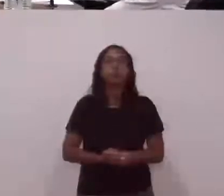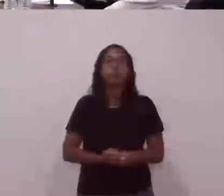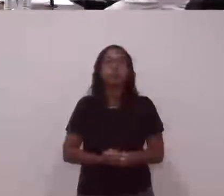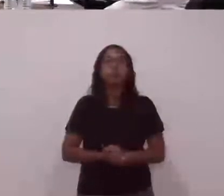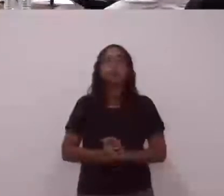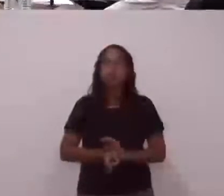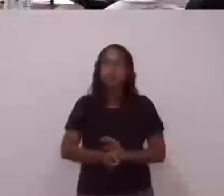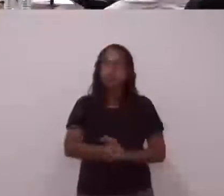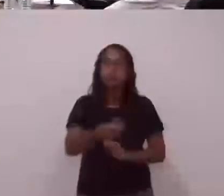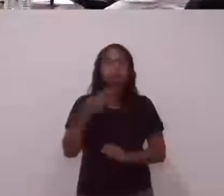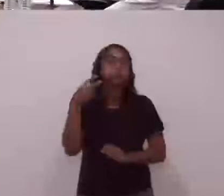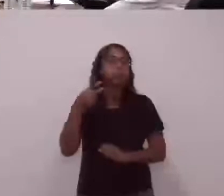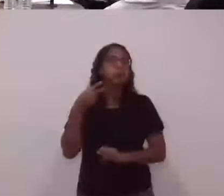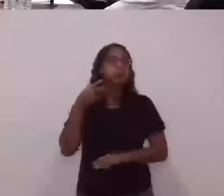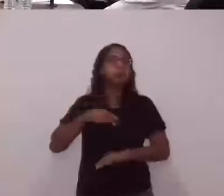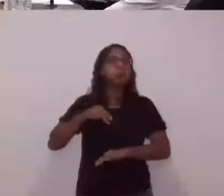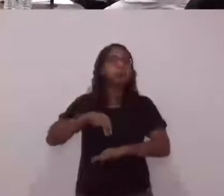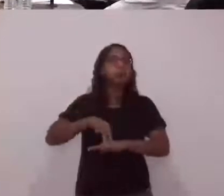continuem o encaminhamento dos vereadores